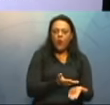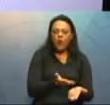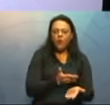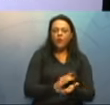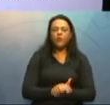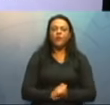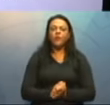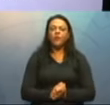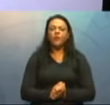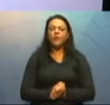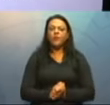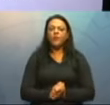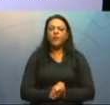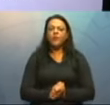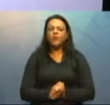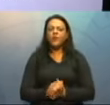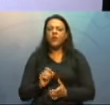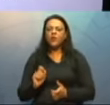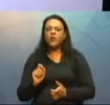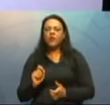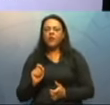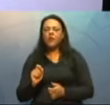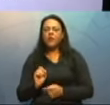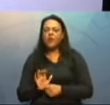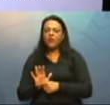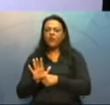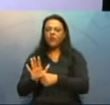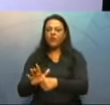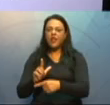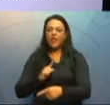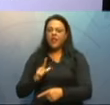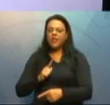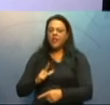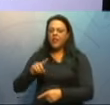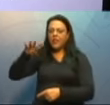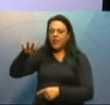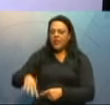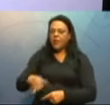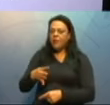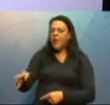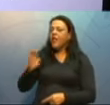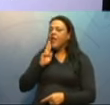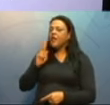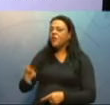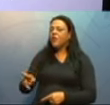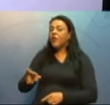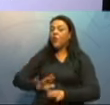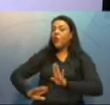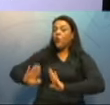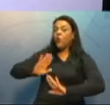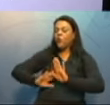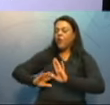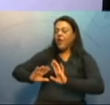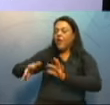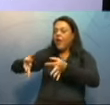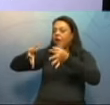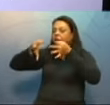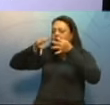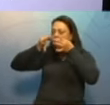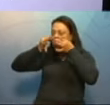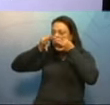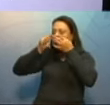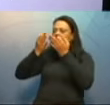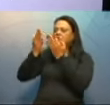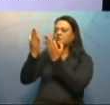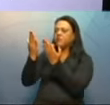caderno. Para facilitar, já trouxemos aqui o banco de respostas. Mas cuidado,